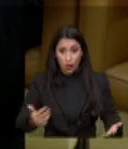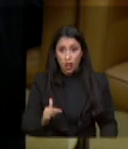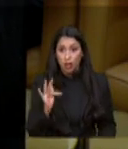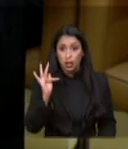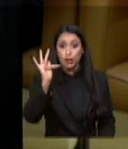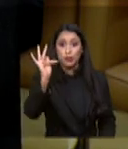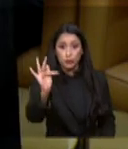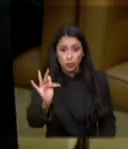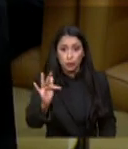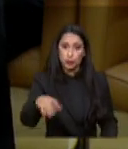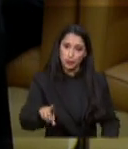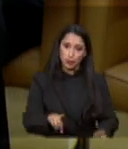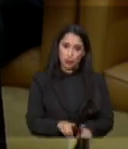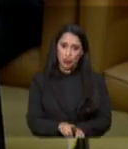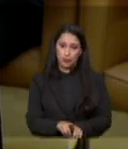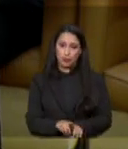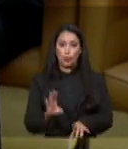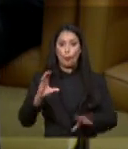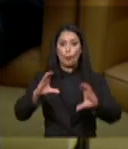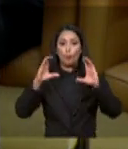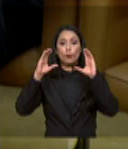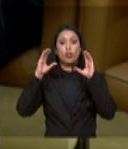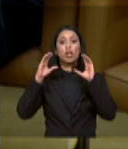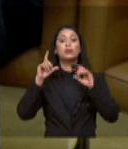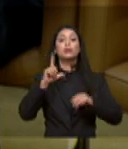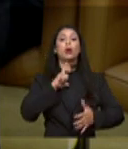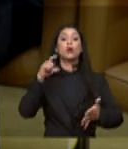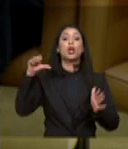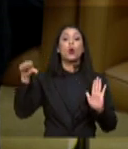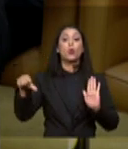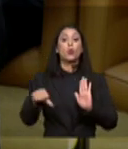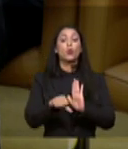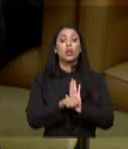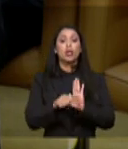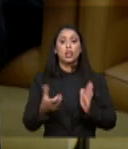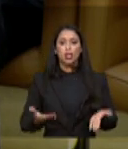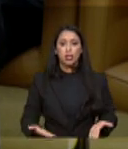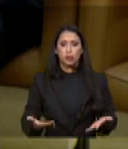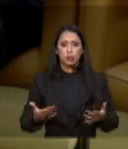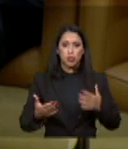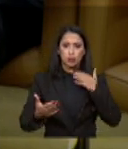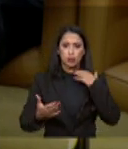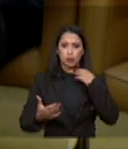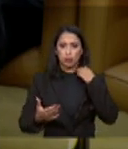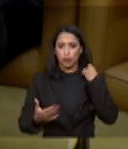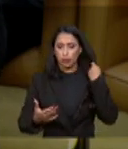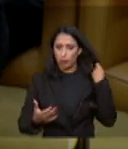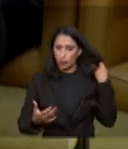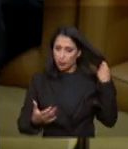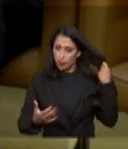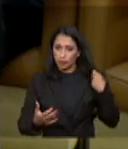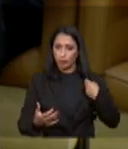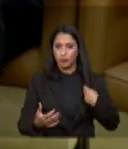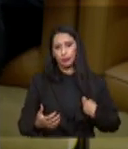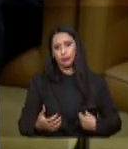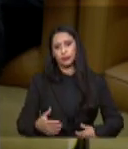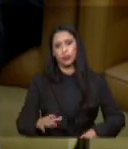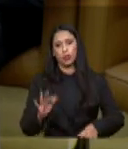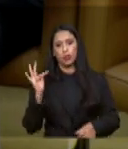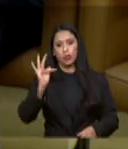omissões constatadas? Uma infração lesa o futuro para nós brasileiros e para toda a